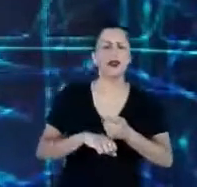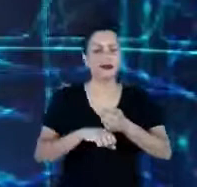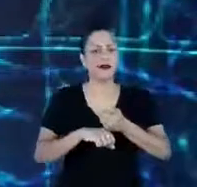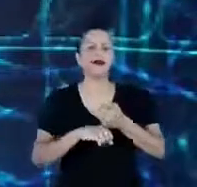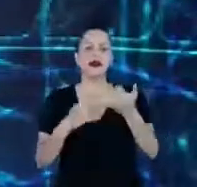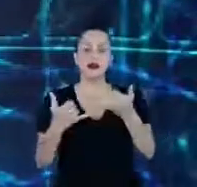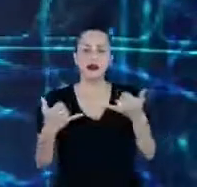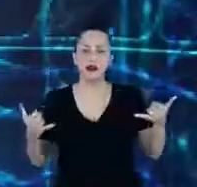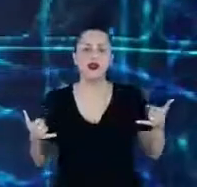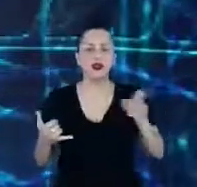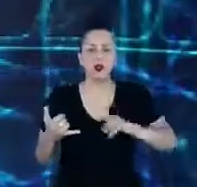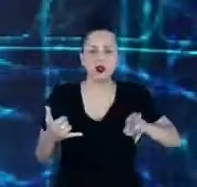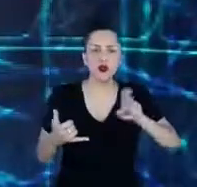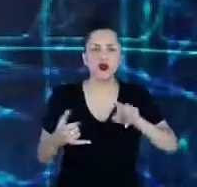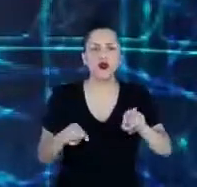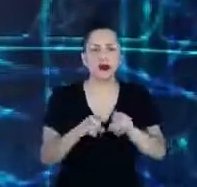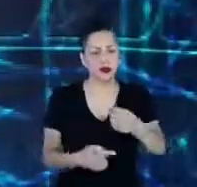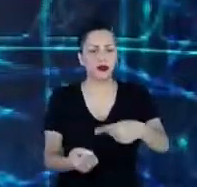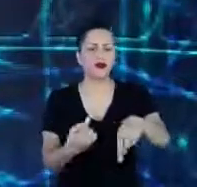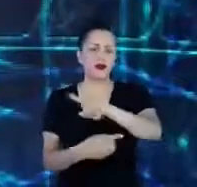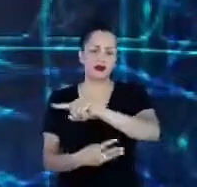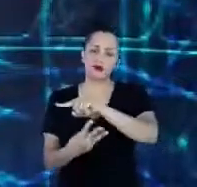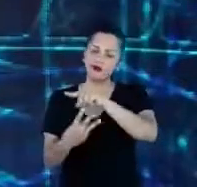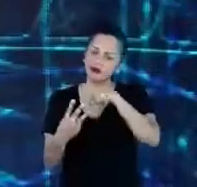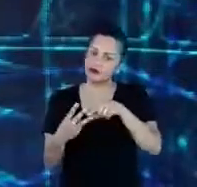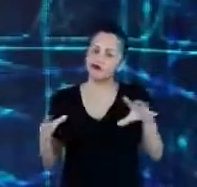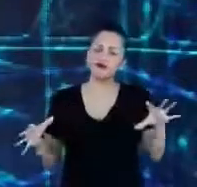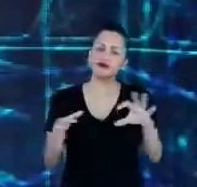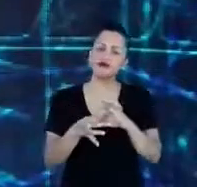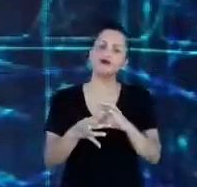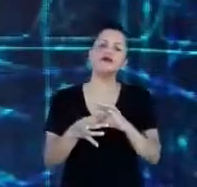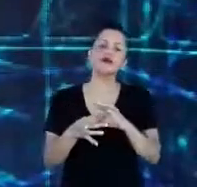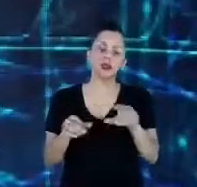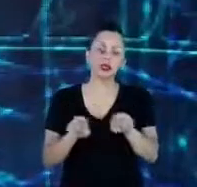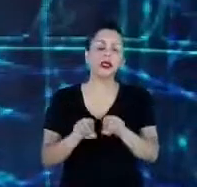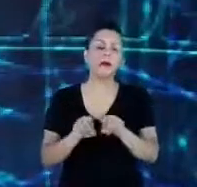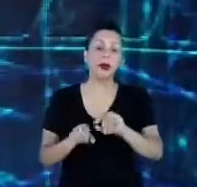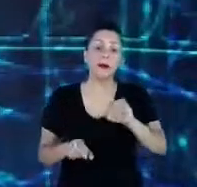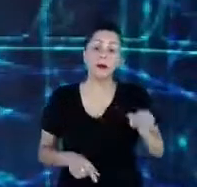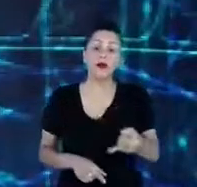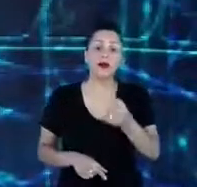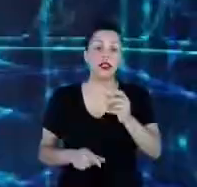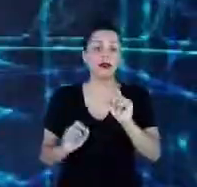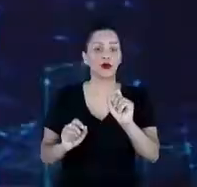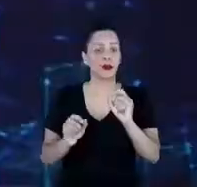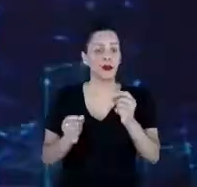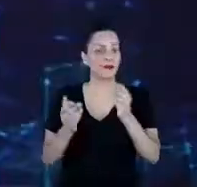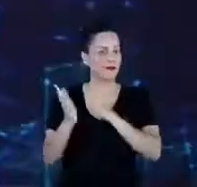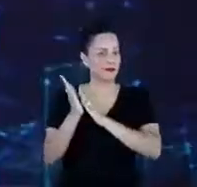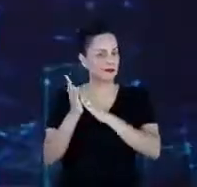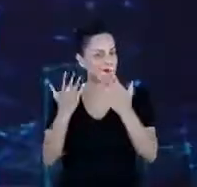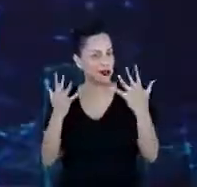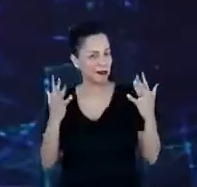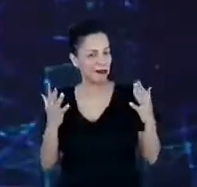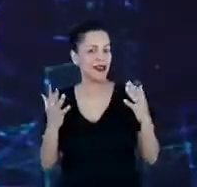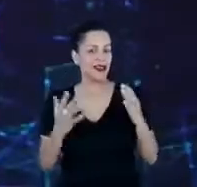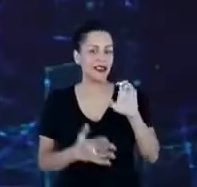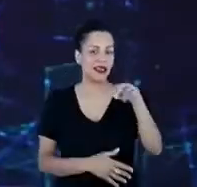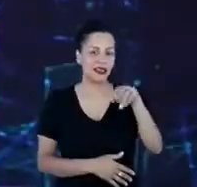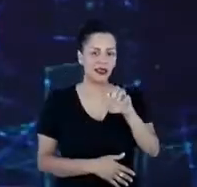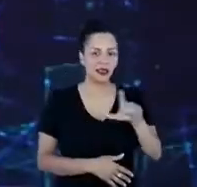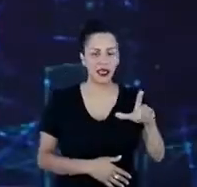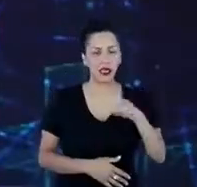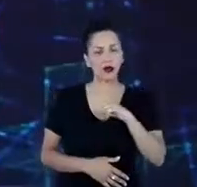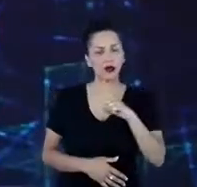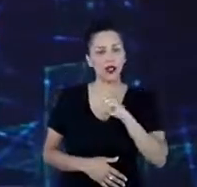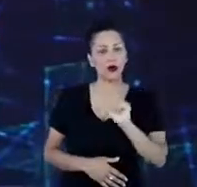inovação também já aproveita aqui também para deixar dar os meus parabéns aqui para anel pela pela chamada pública